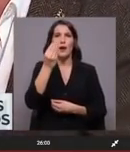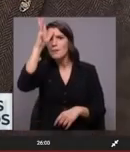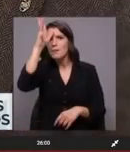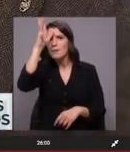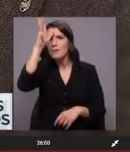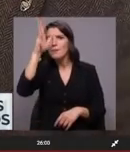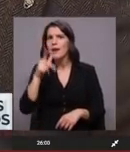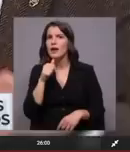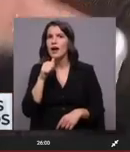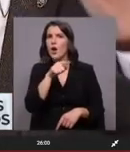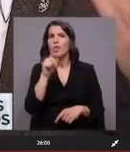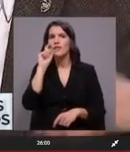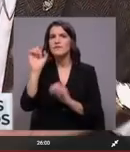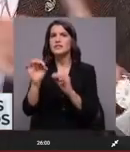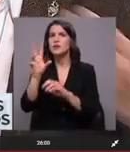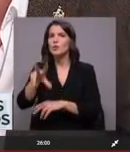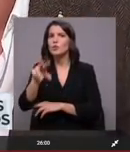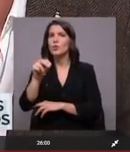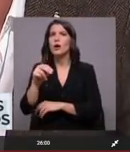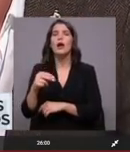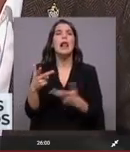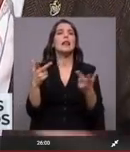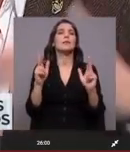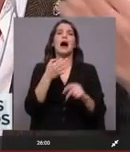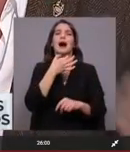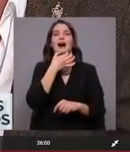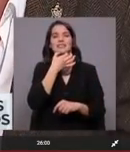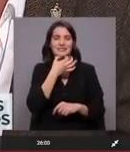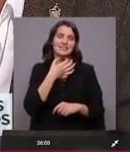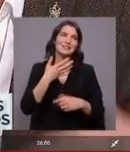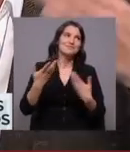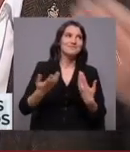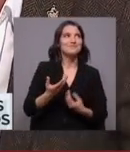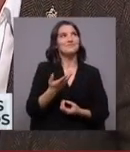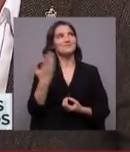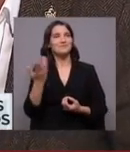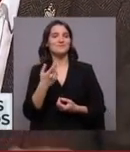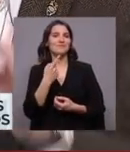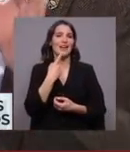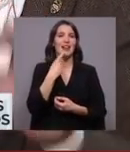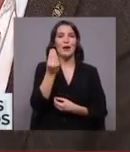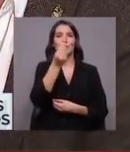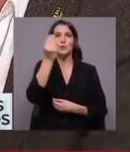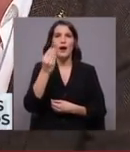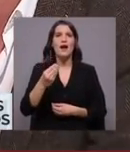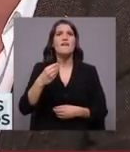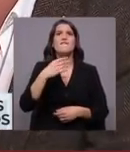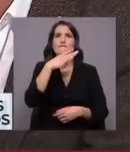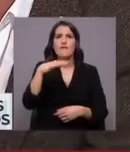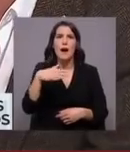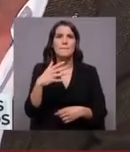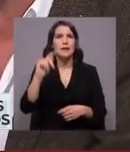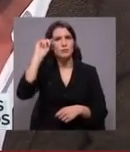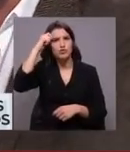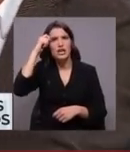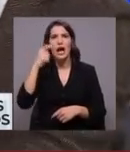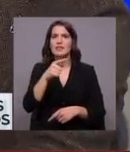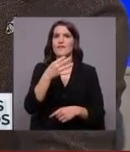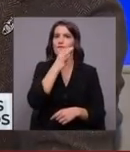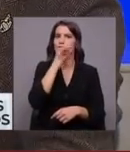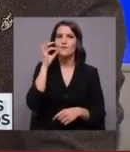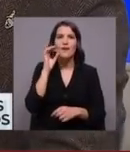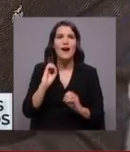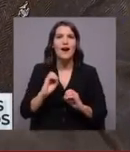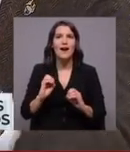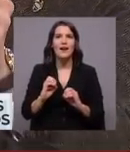crucificado causa de cidadania na sociedade verdade quando é que medicamento correto quando é de hoje nas salas de aula equipamentos dedicados que é igual a boca outra O jogo tem